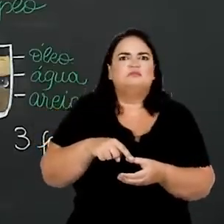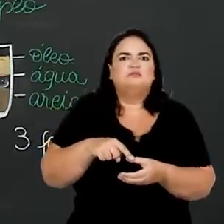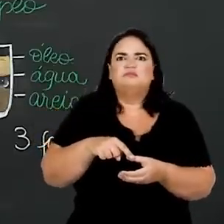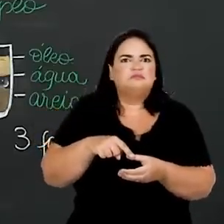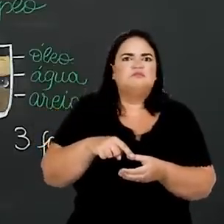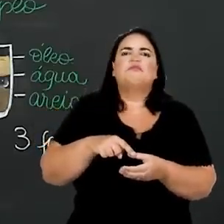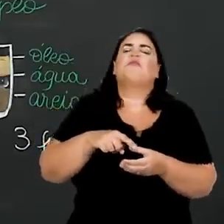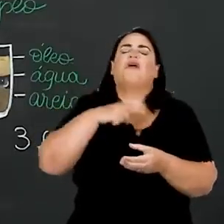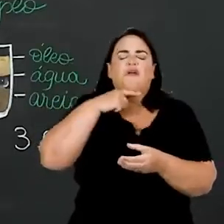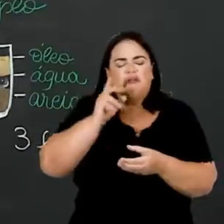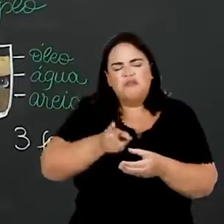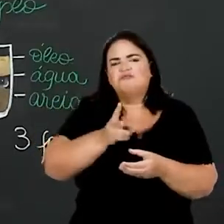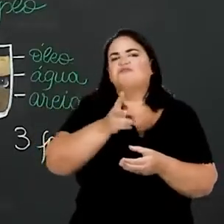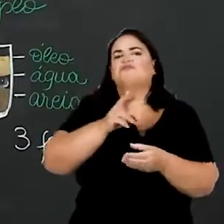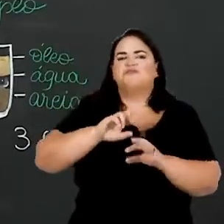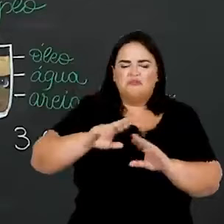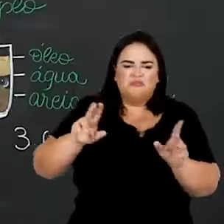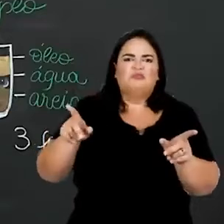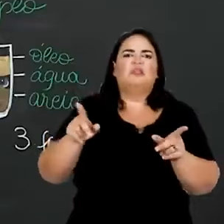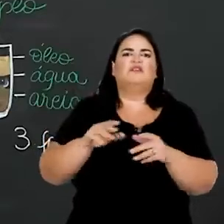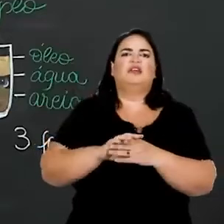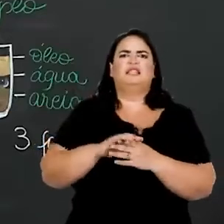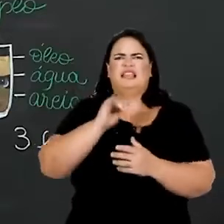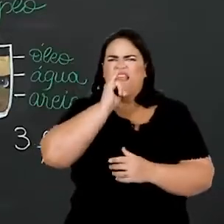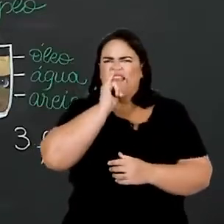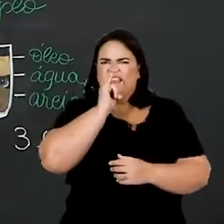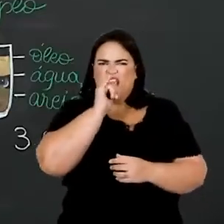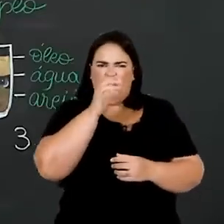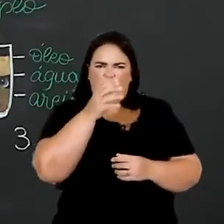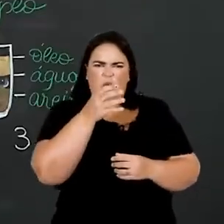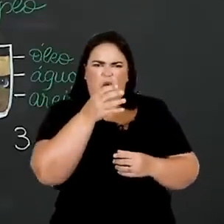Você sempre assim? Se eu falar para você leite,